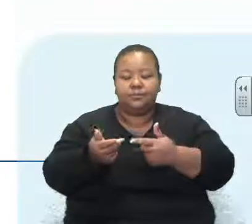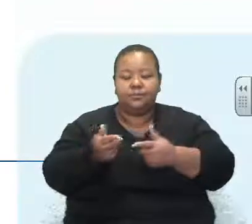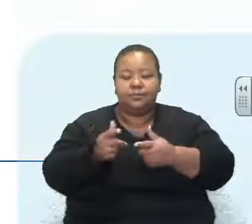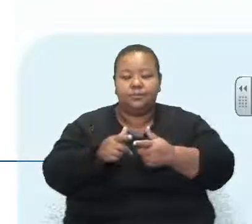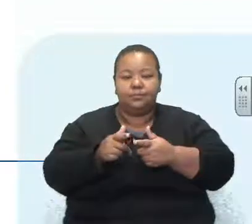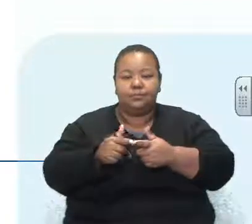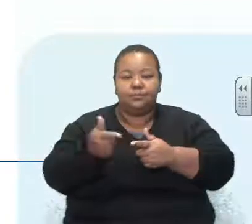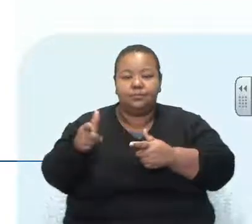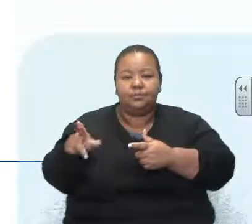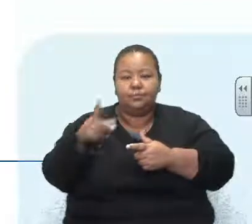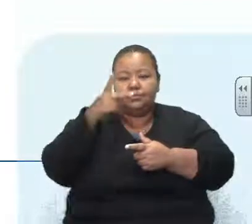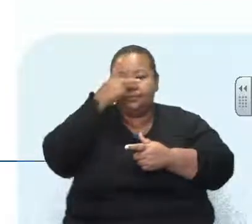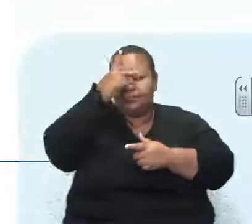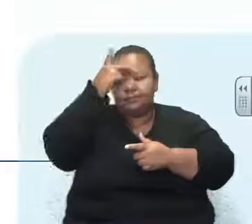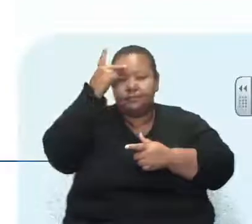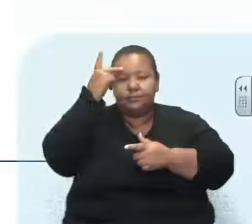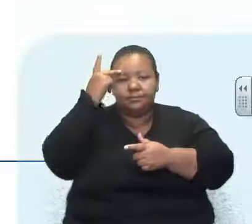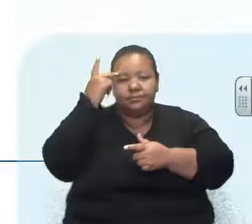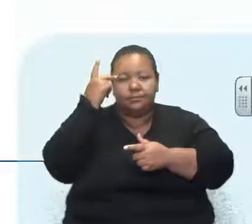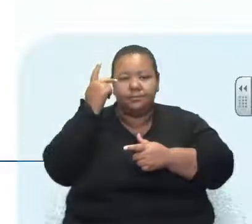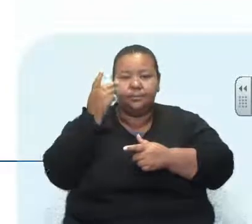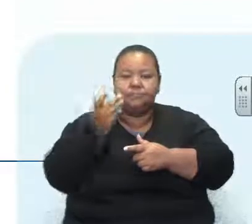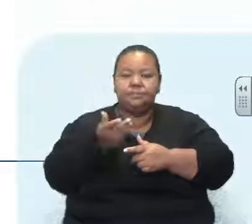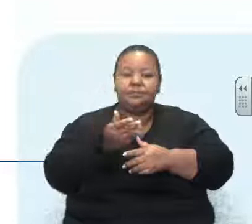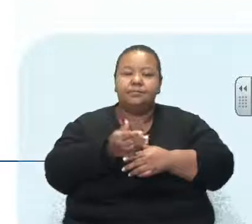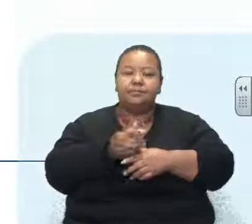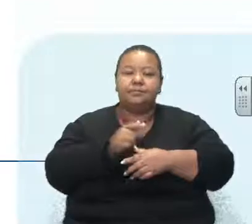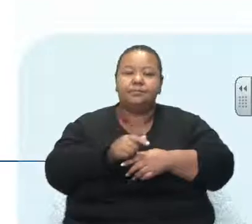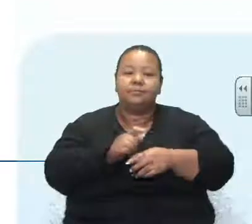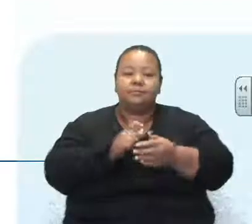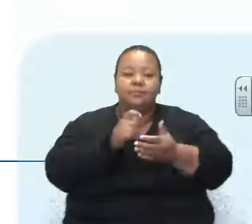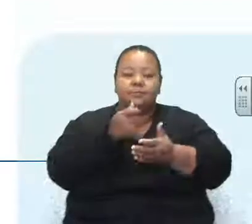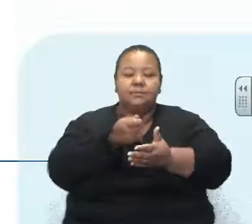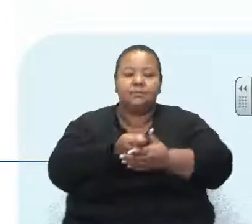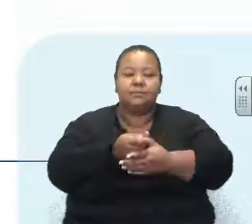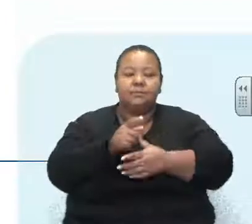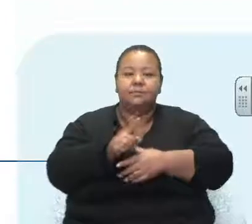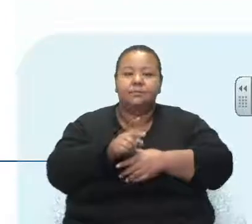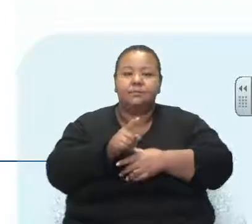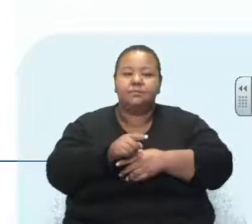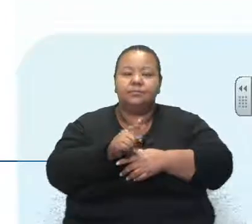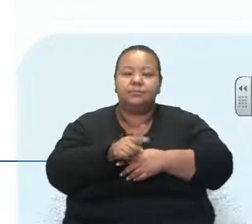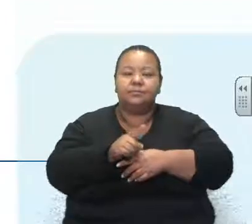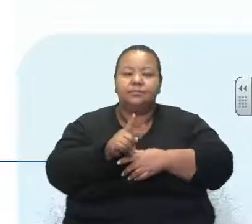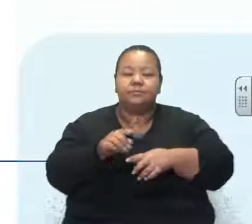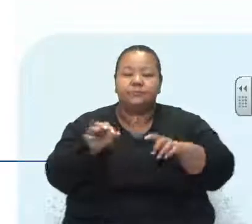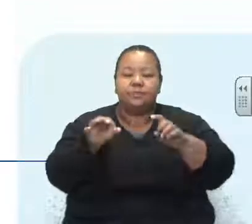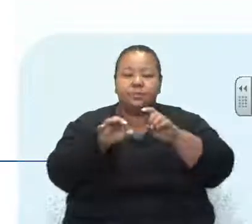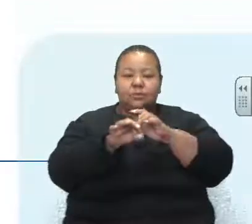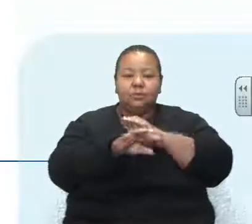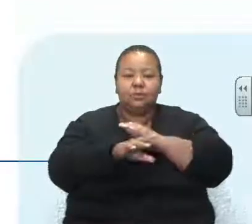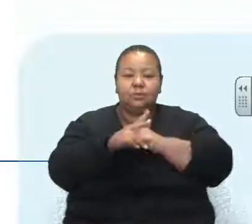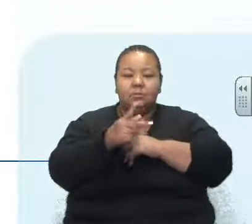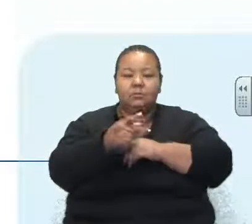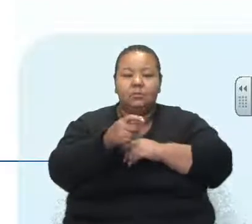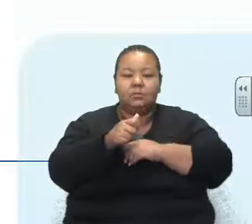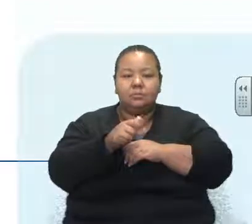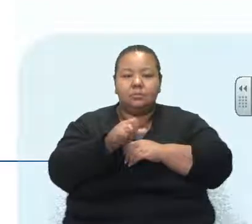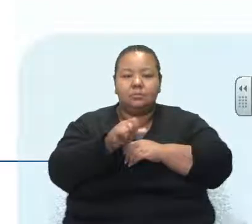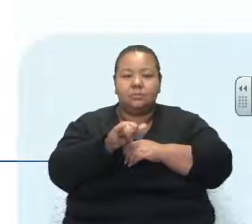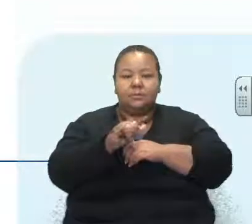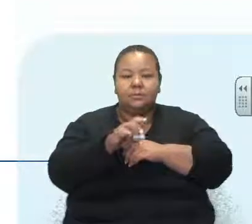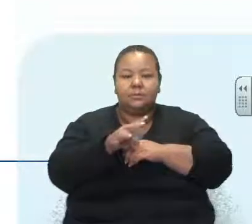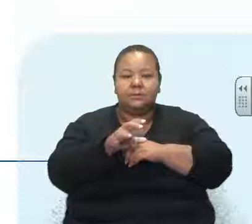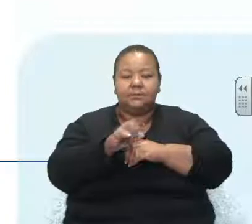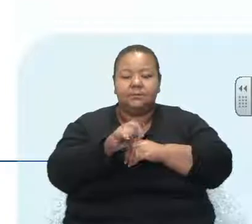terceiro, que ela está utilizando de recursos de outras áreas para pagar suas contas, vai ser o quê? Vai ser o total de passivos que ela